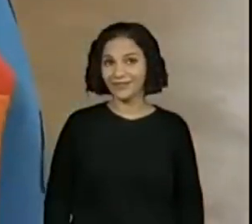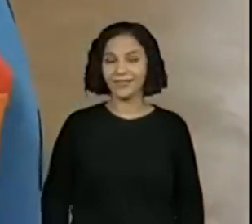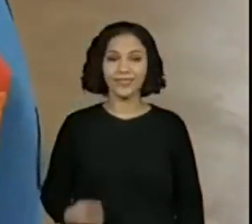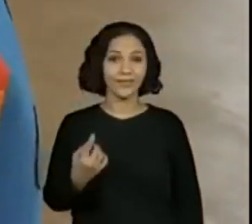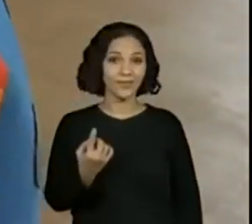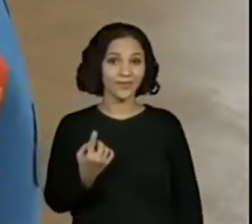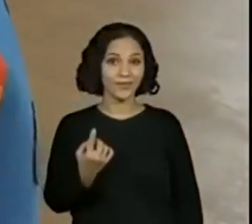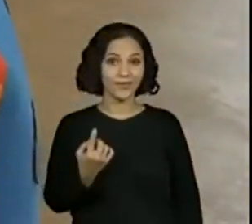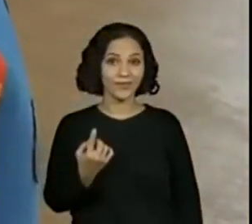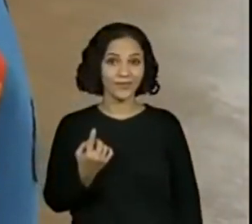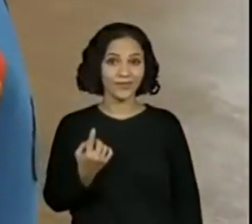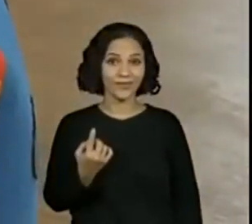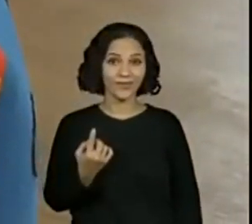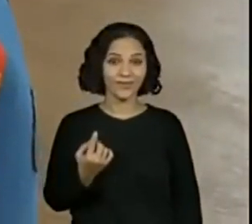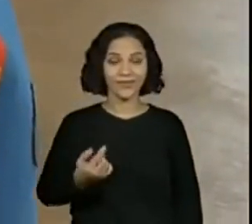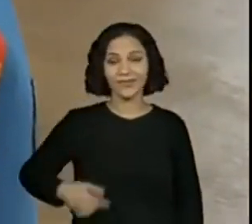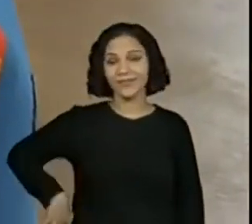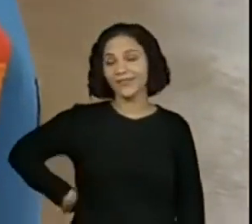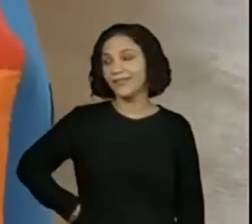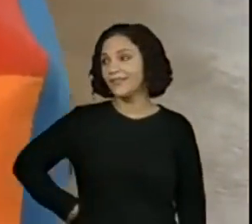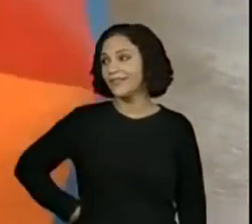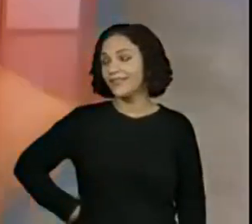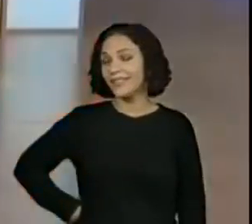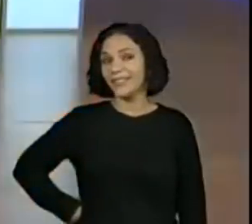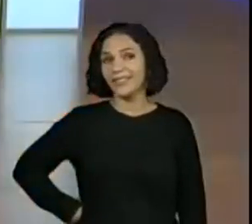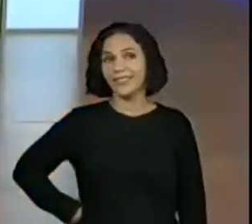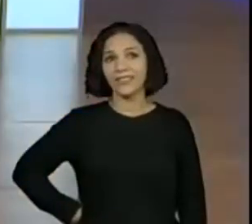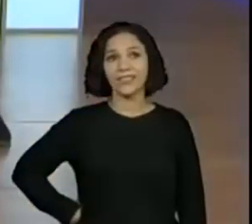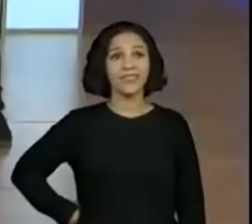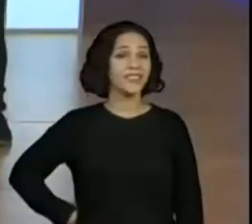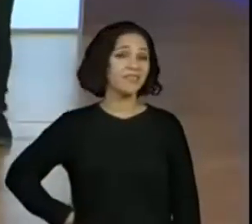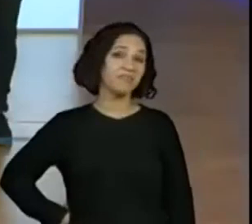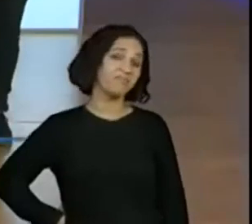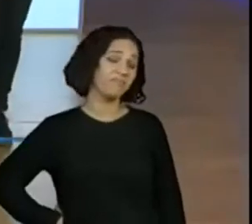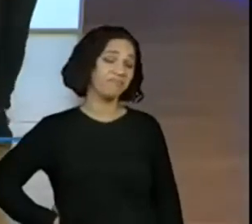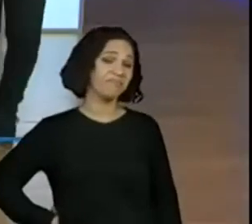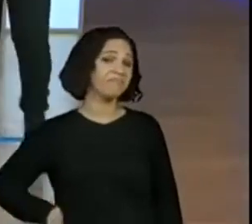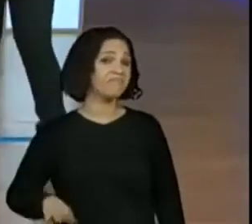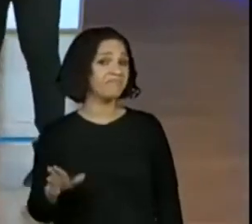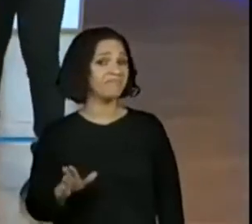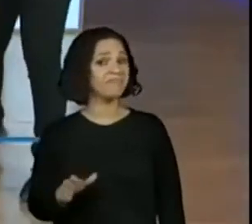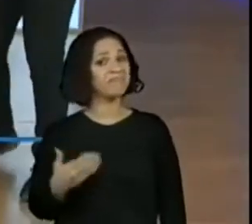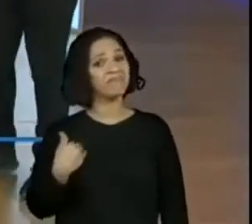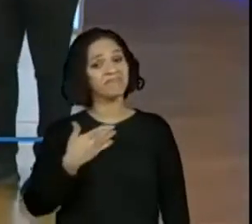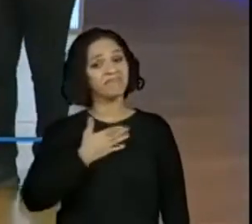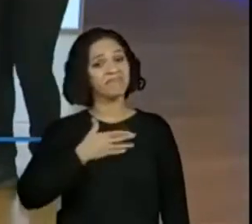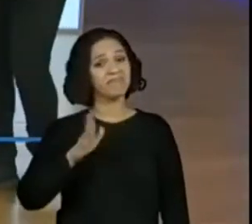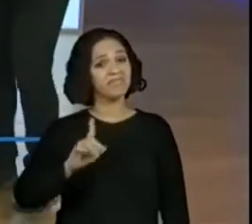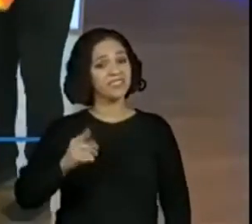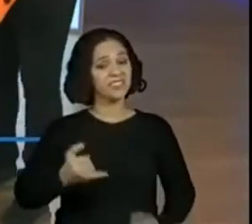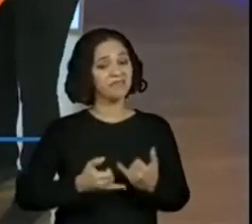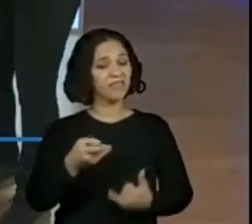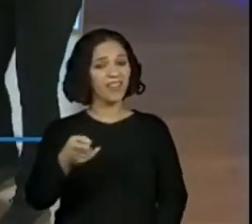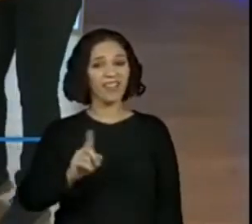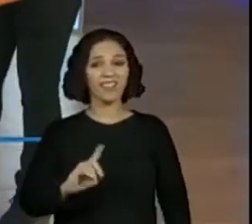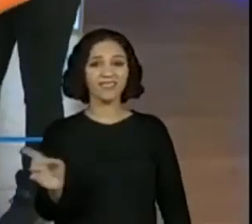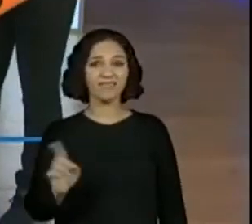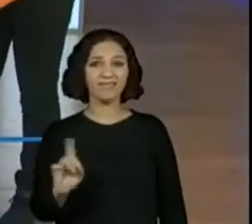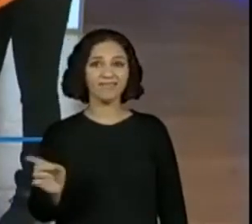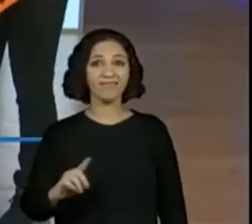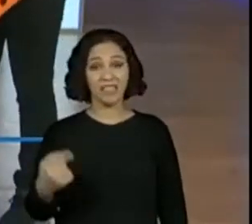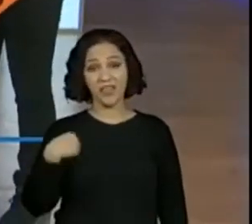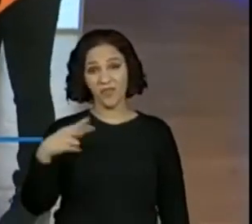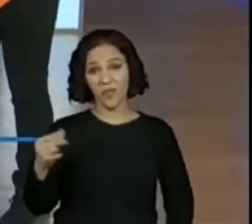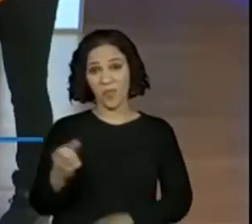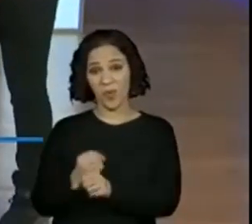o deixou eu estou começando a não gostar deste jogo que alguém